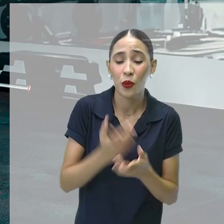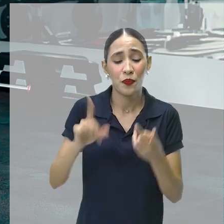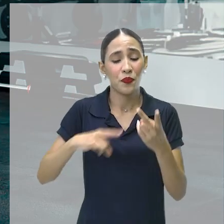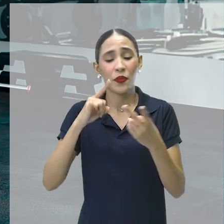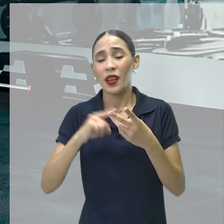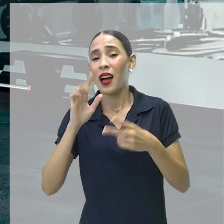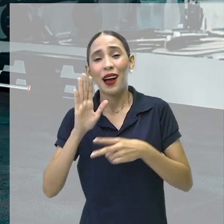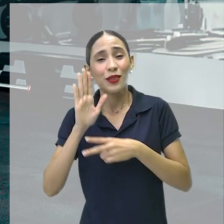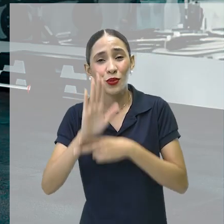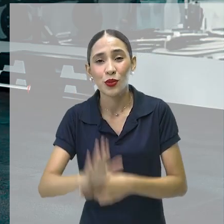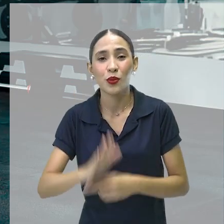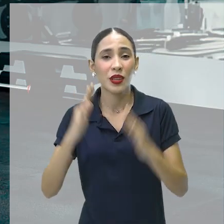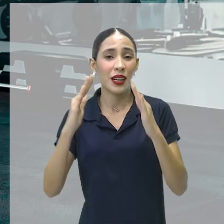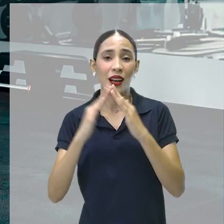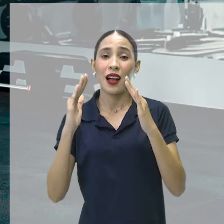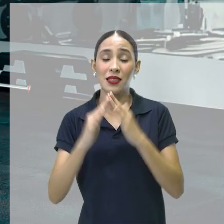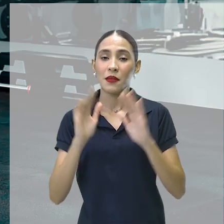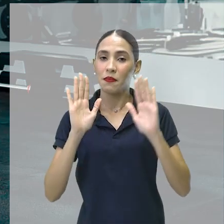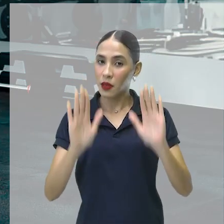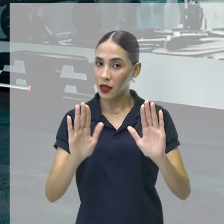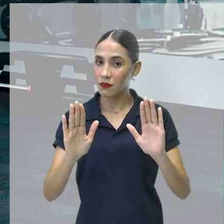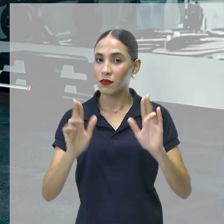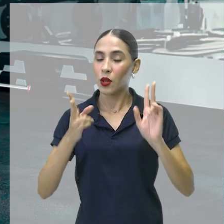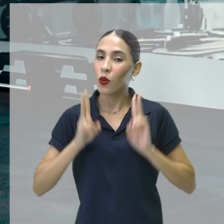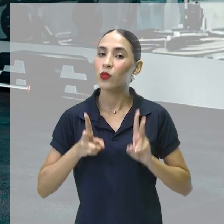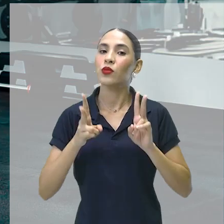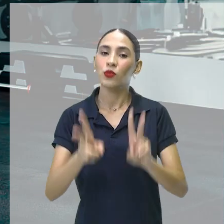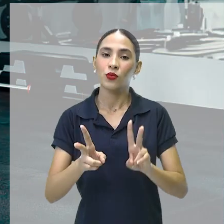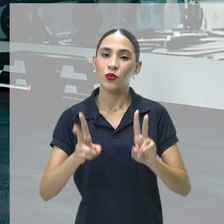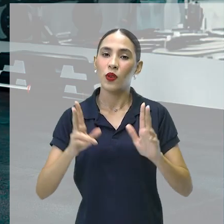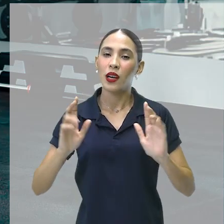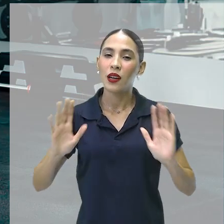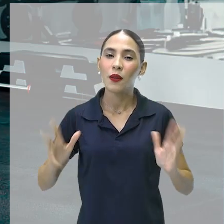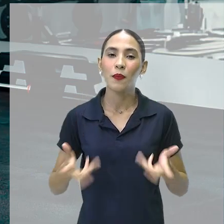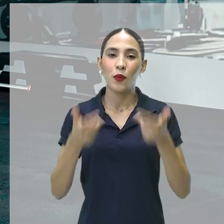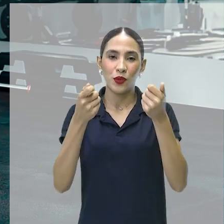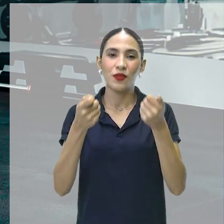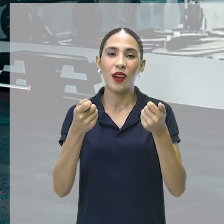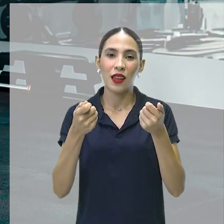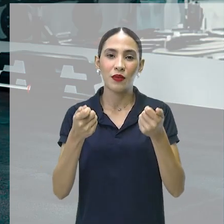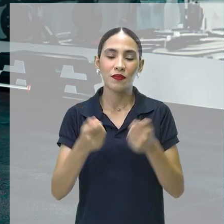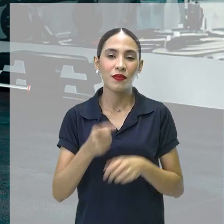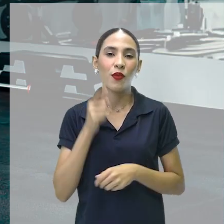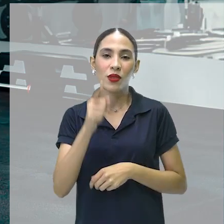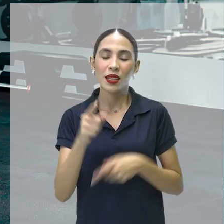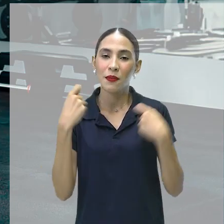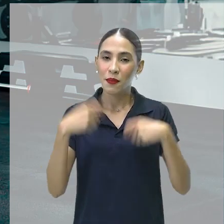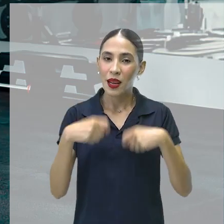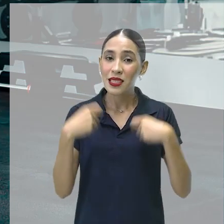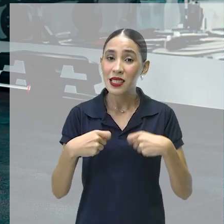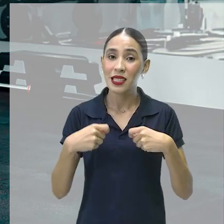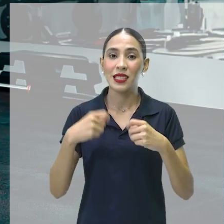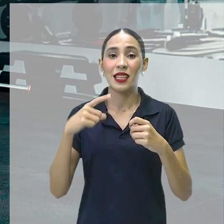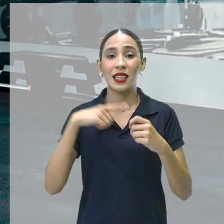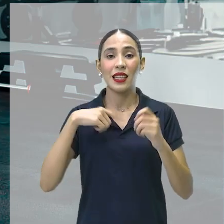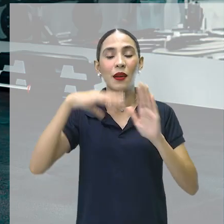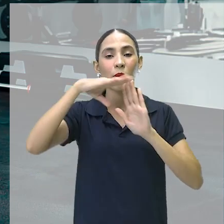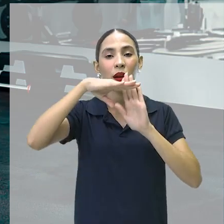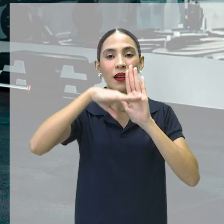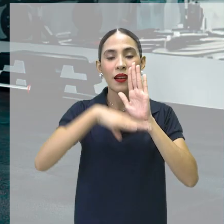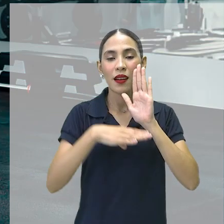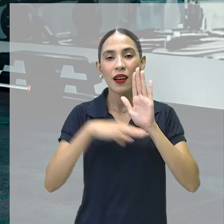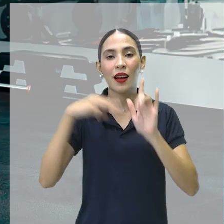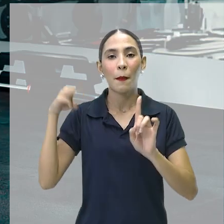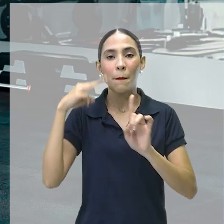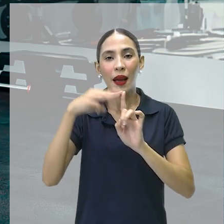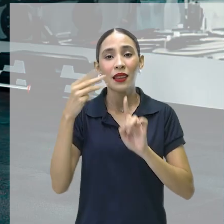demais, ajudou demais em casa, mas mantenha-se motivado. Você tem que estabelecer metas, né,